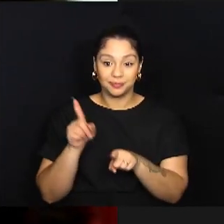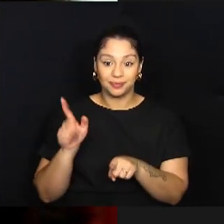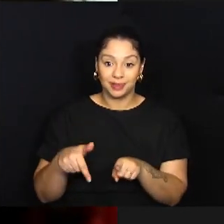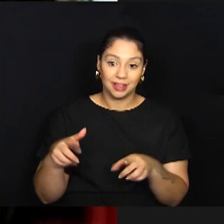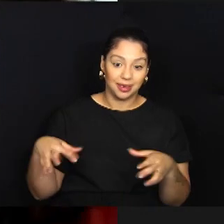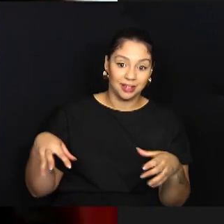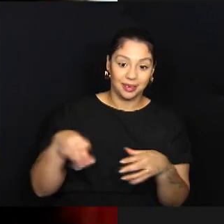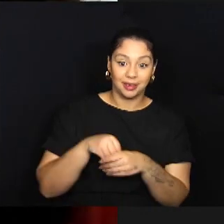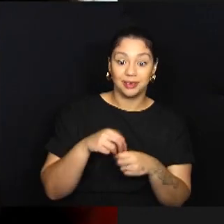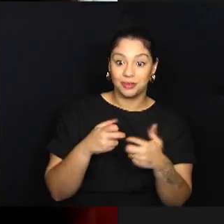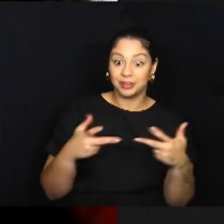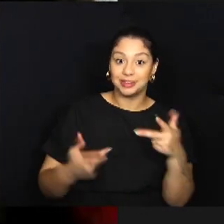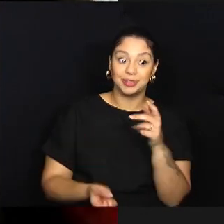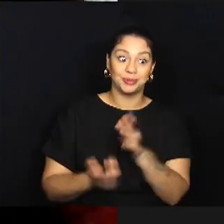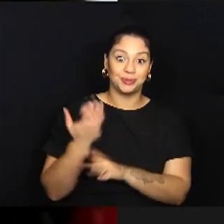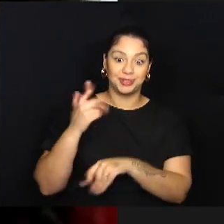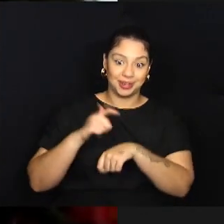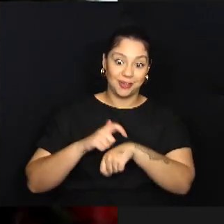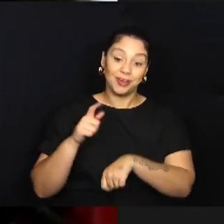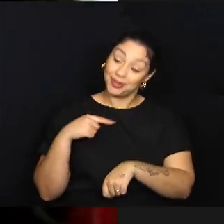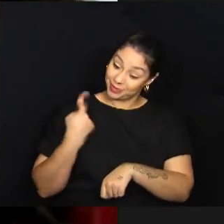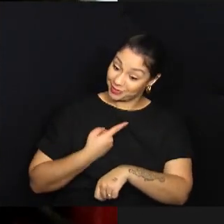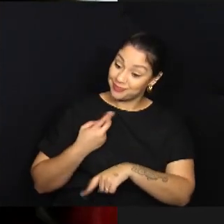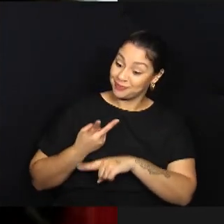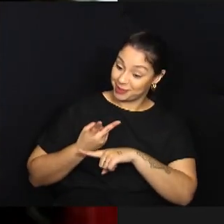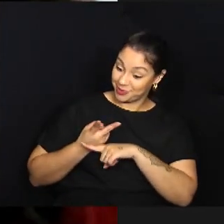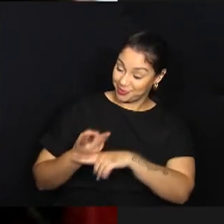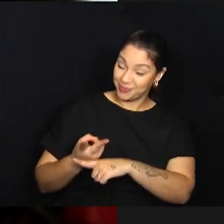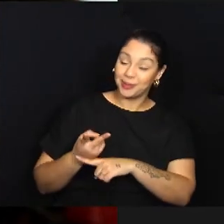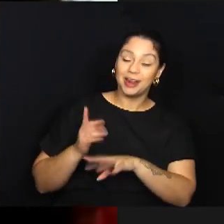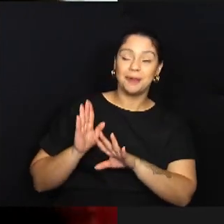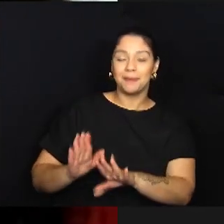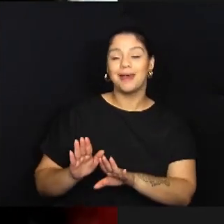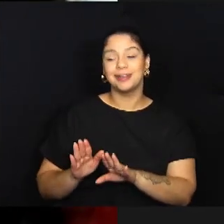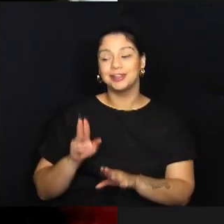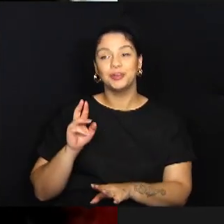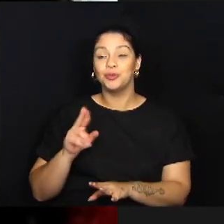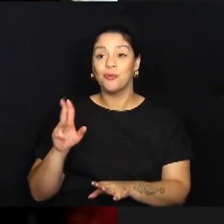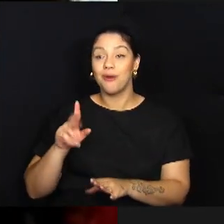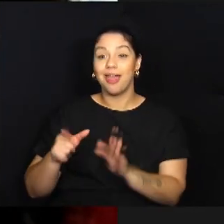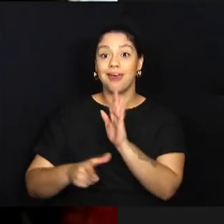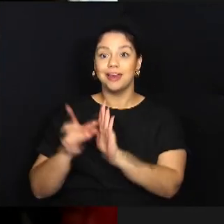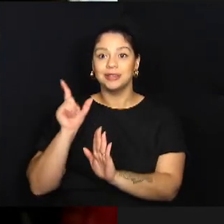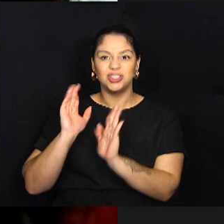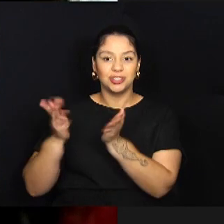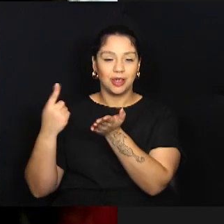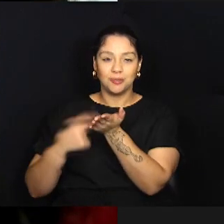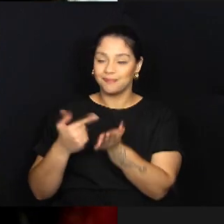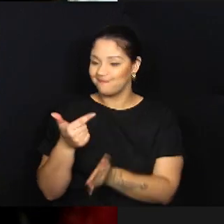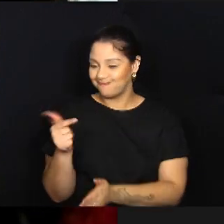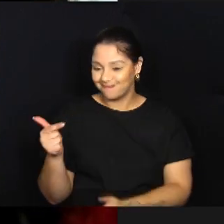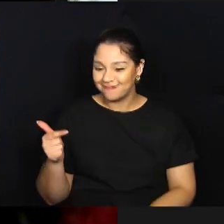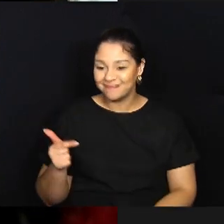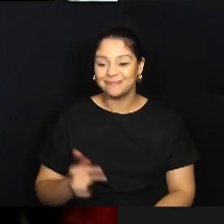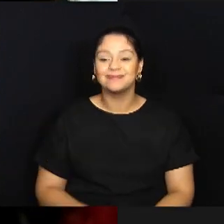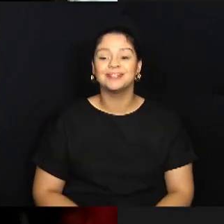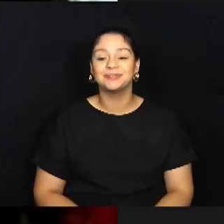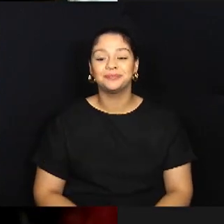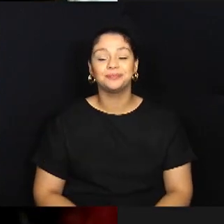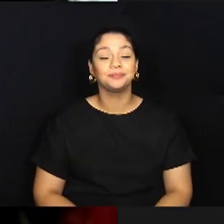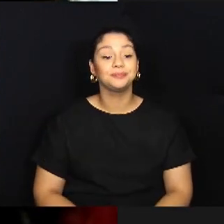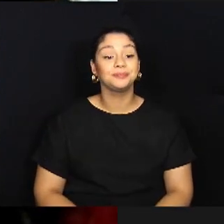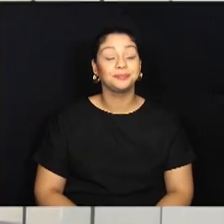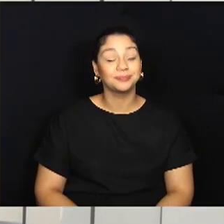do acaso. Claro que a gente procura, mas que não é pré-estabelecido. E Glória e